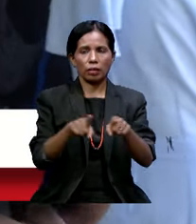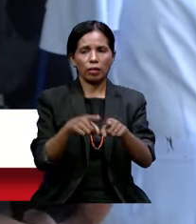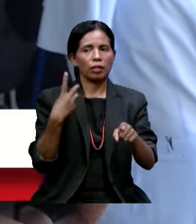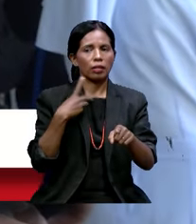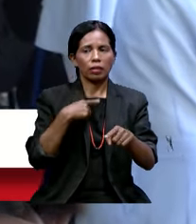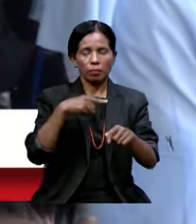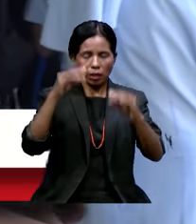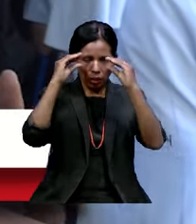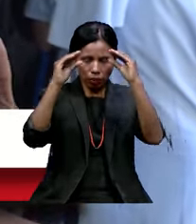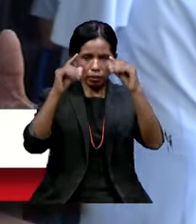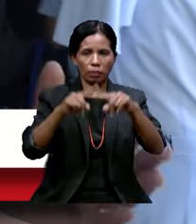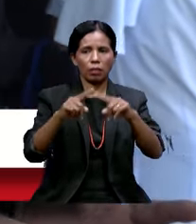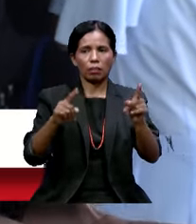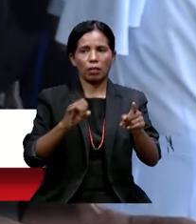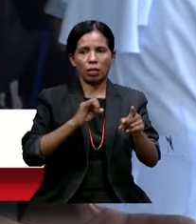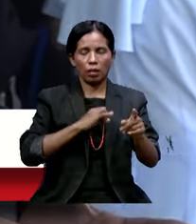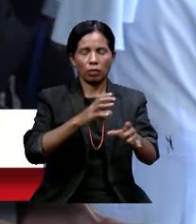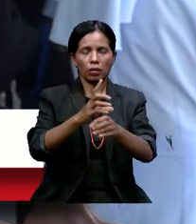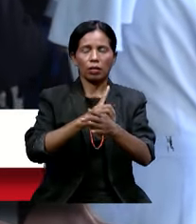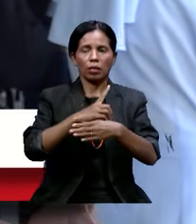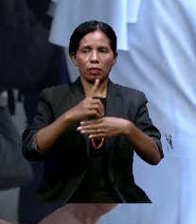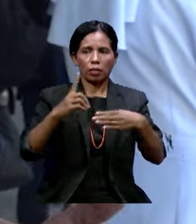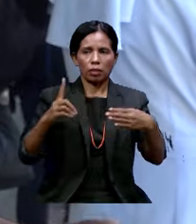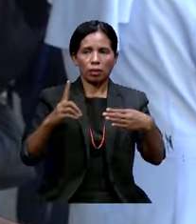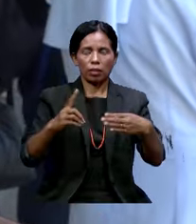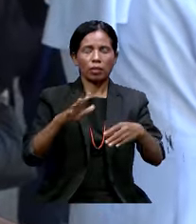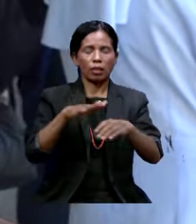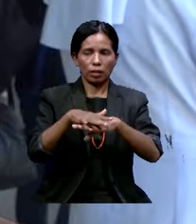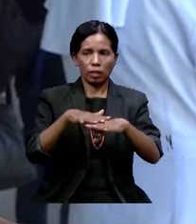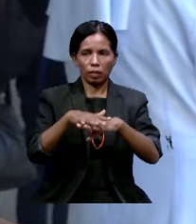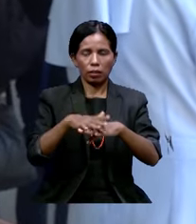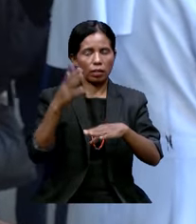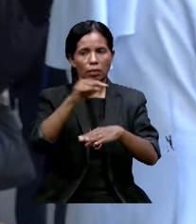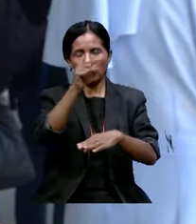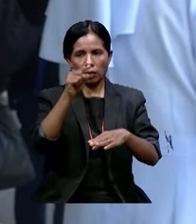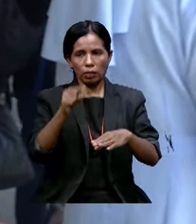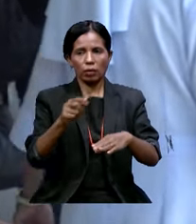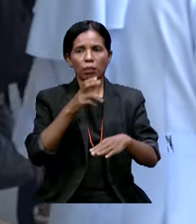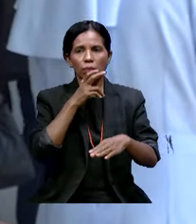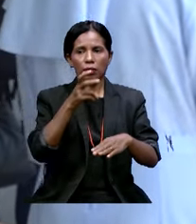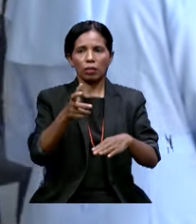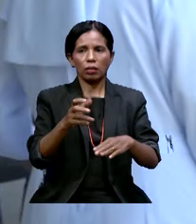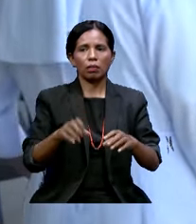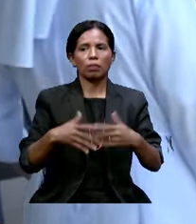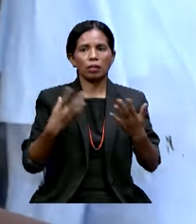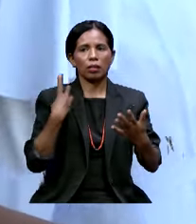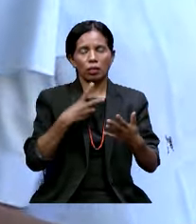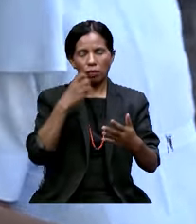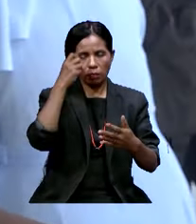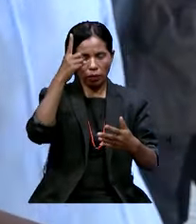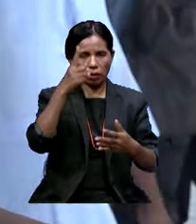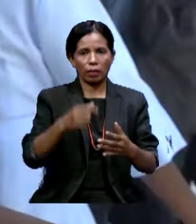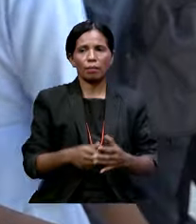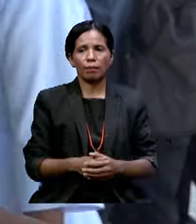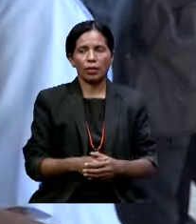bat hanore, mai be, haune foti departamento a lingua inglesa. Y ahora preguntas o portugués tú quieres o insaita tú comprende con más iranza. Materia